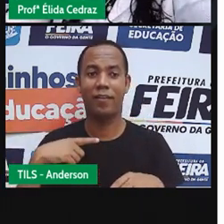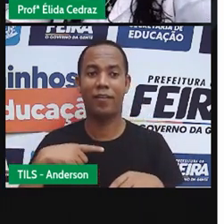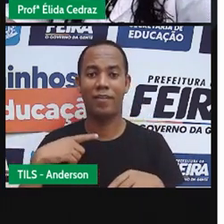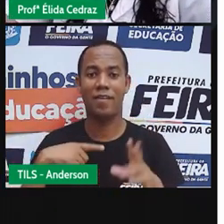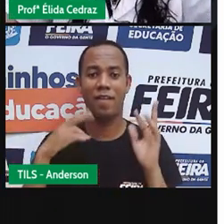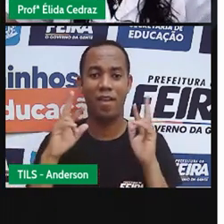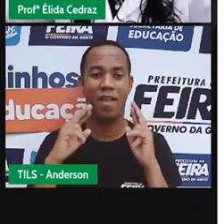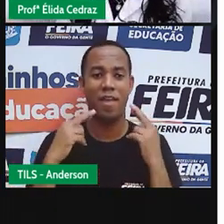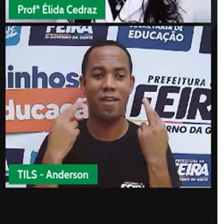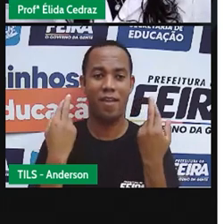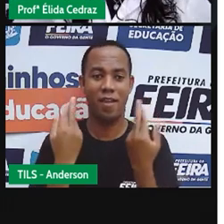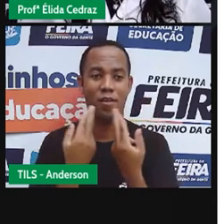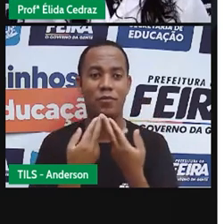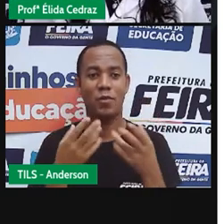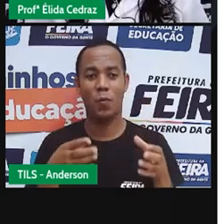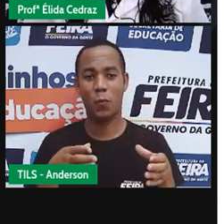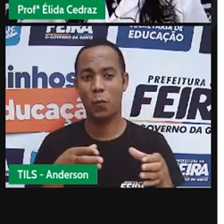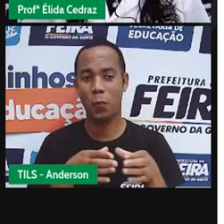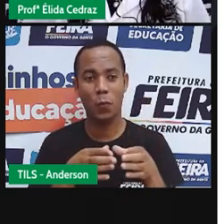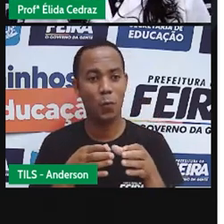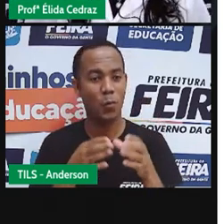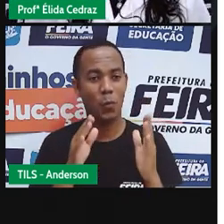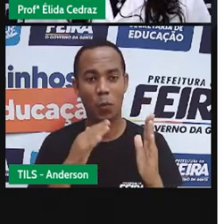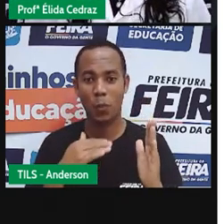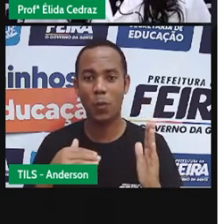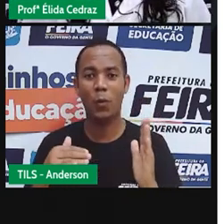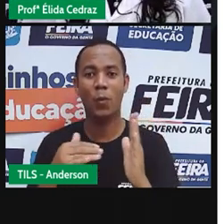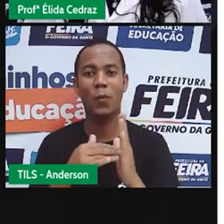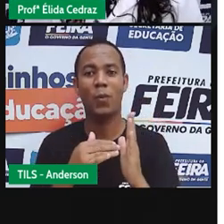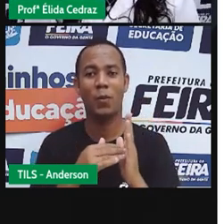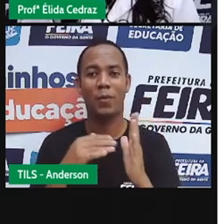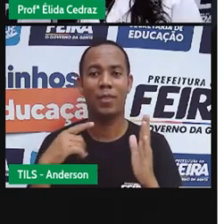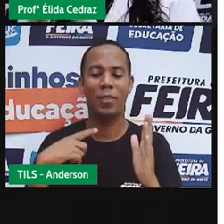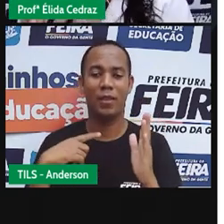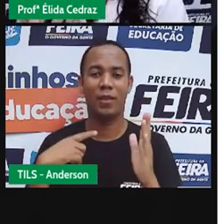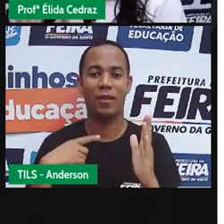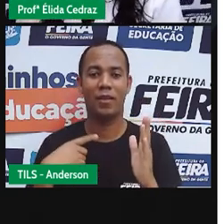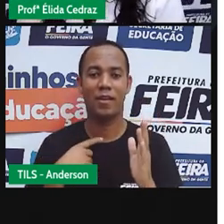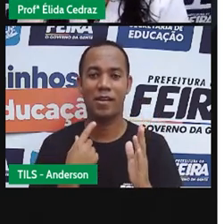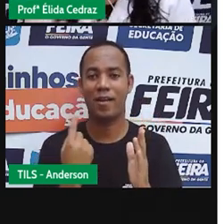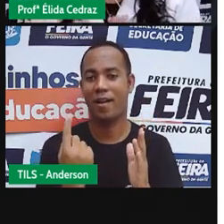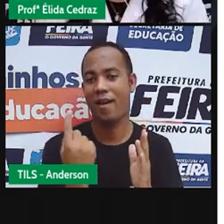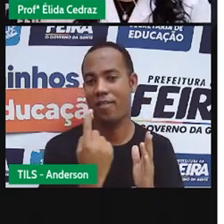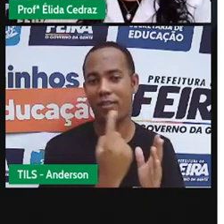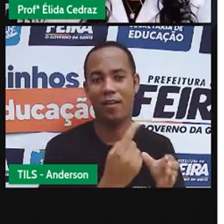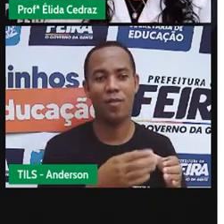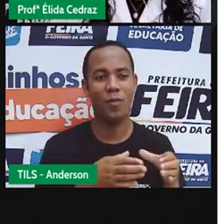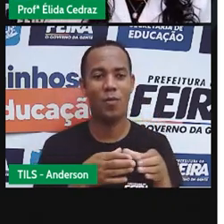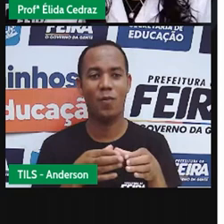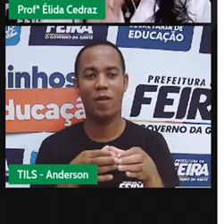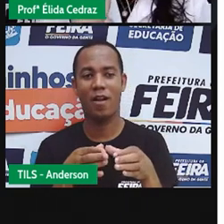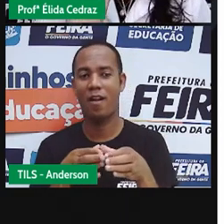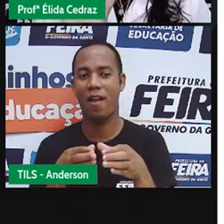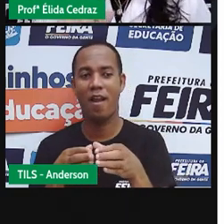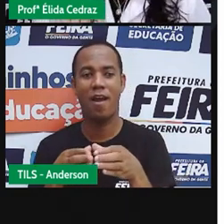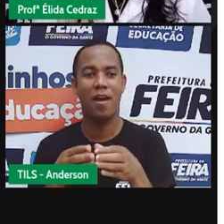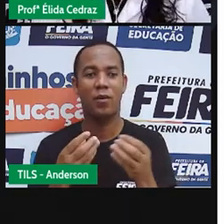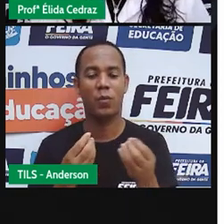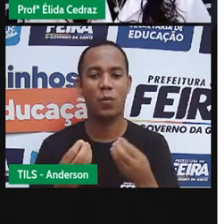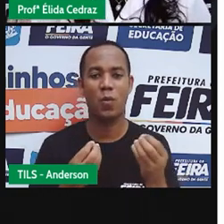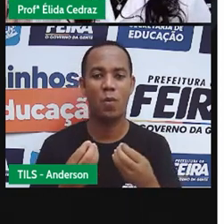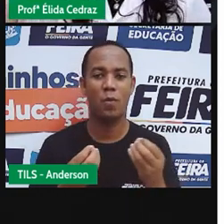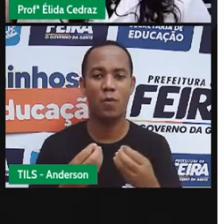aquelas reuniões com toda a tribo e eles têm um jeito, em cada nação indígena, tem